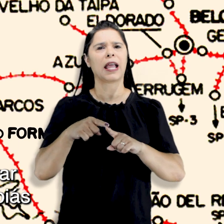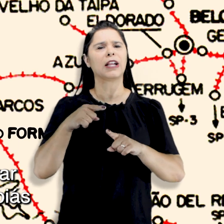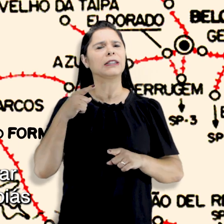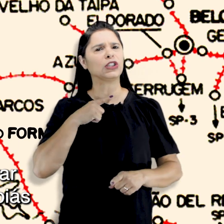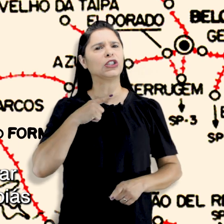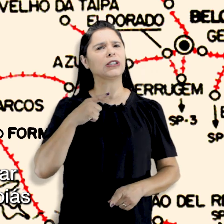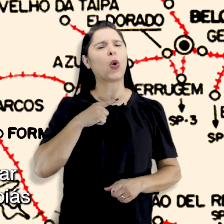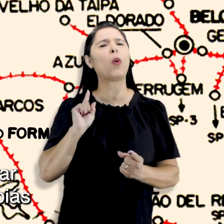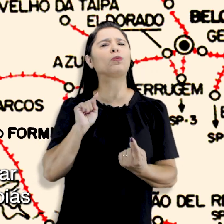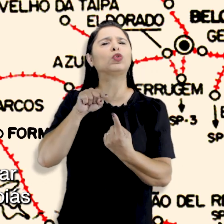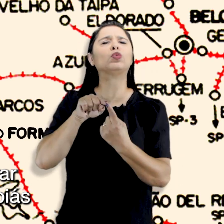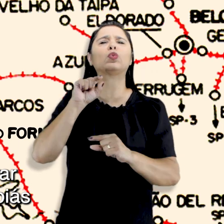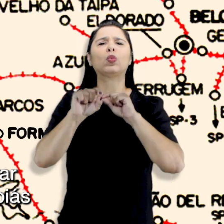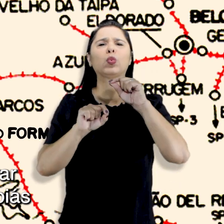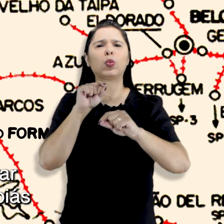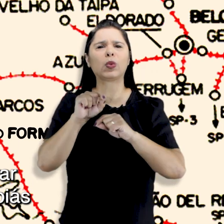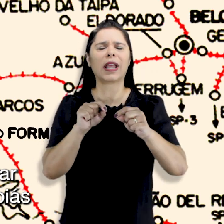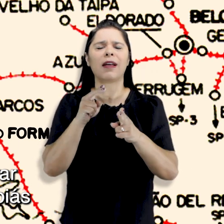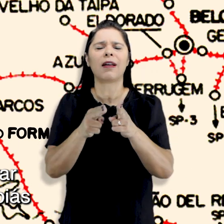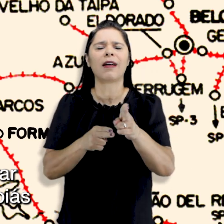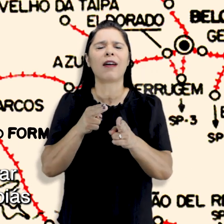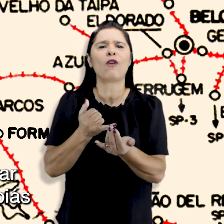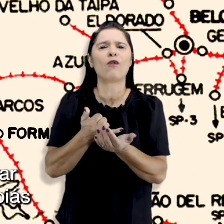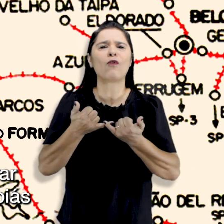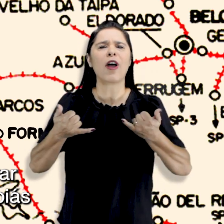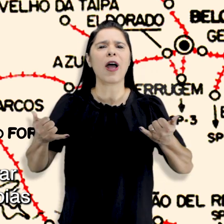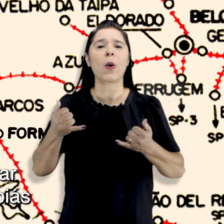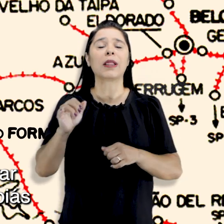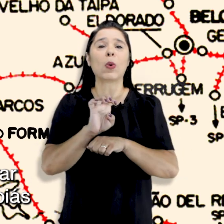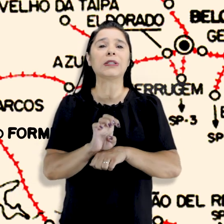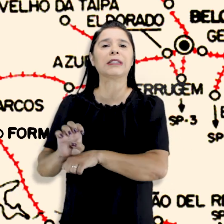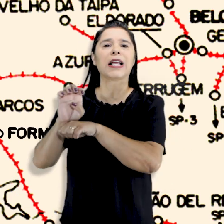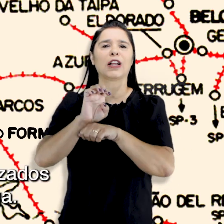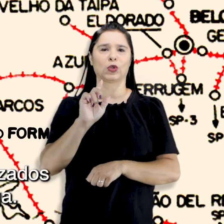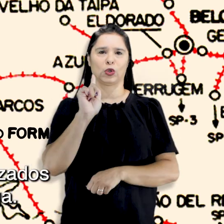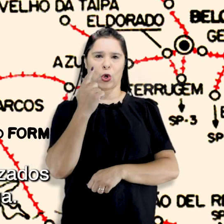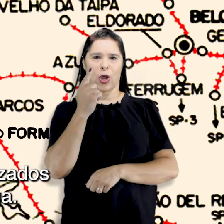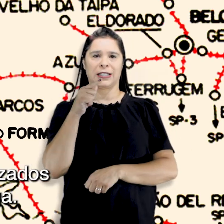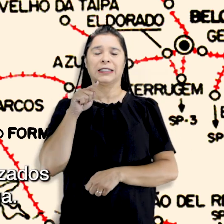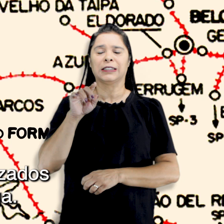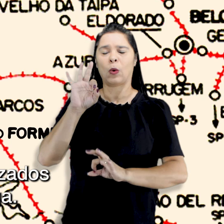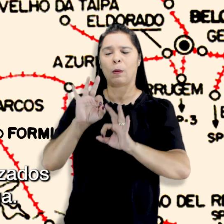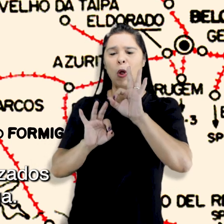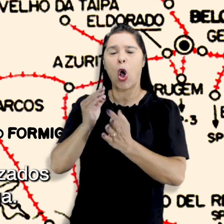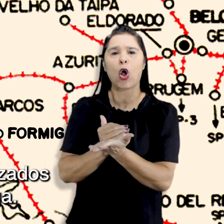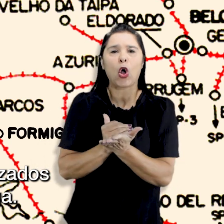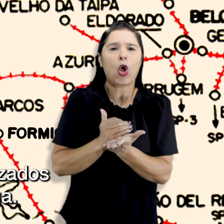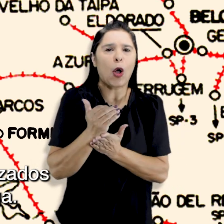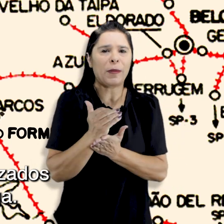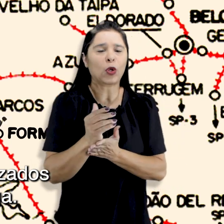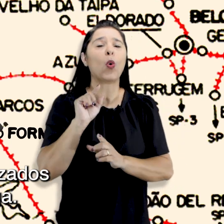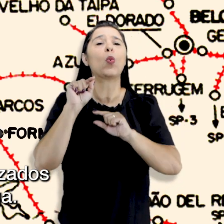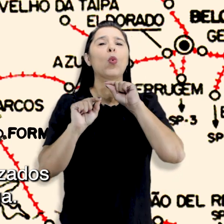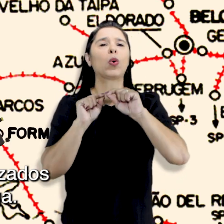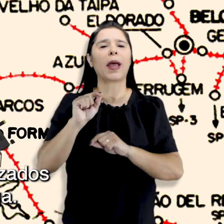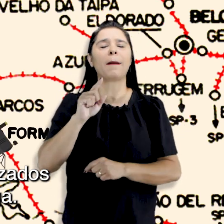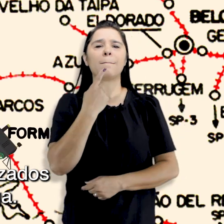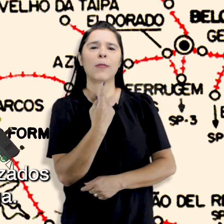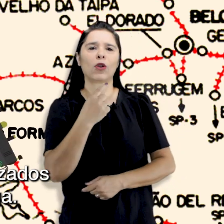companhia tinha como objetivo levar os trilhos de ferro para o estado de Goiás. E seus planos começaram a serem realizados